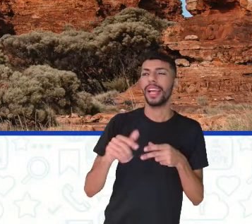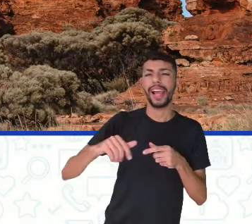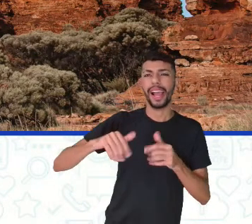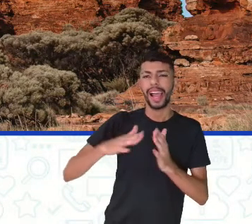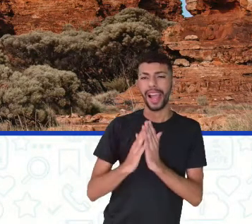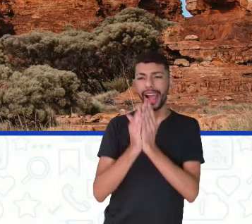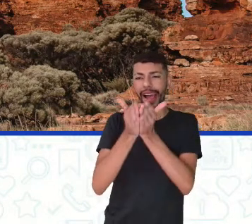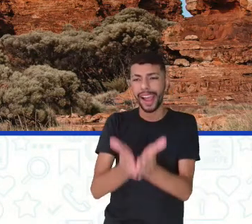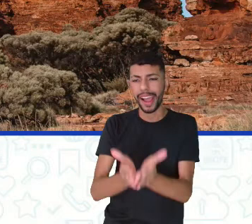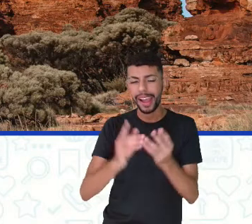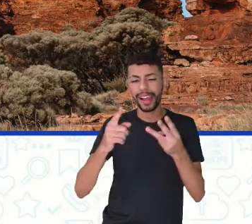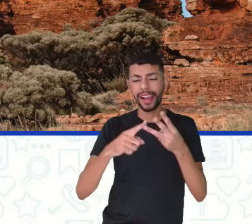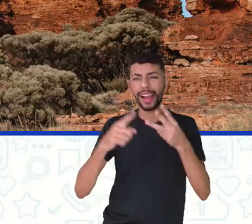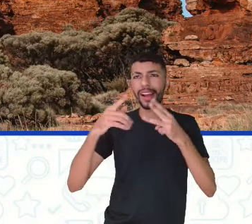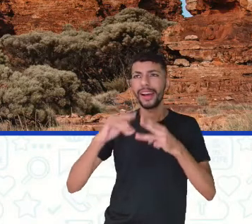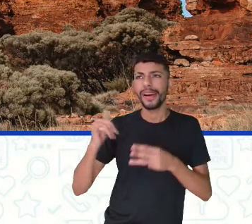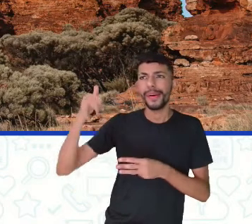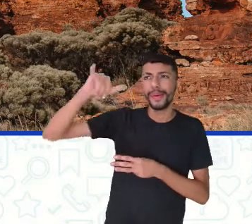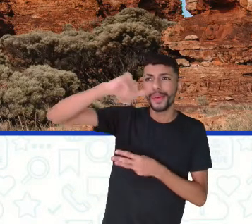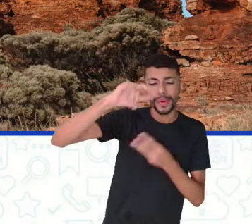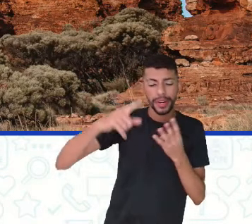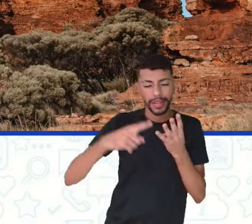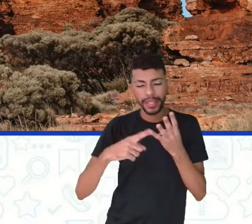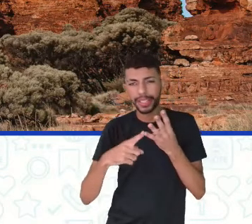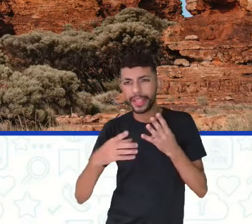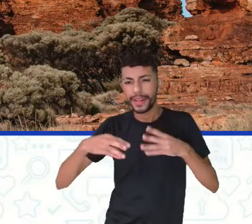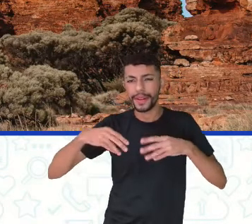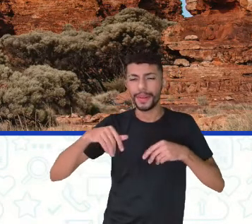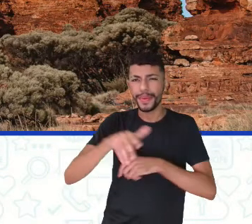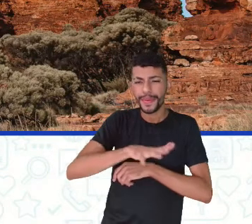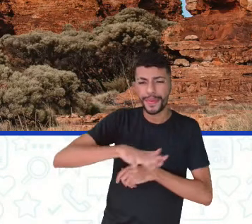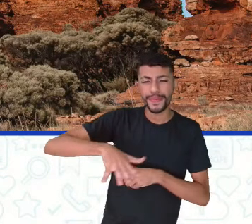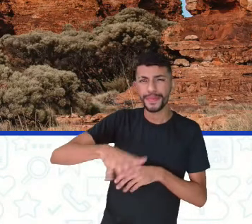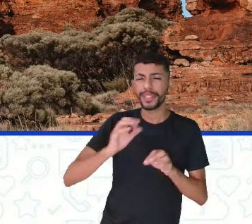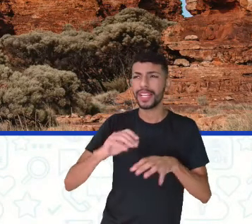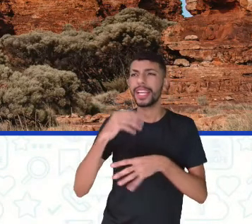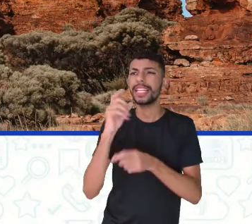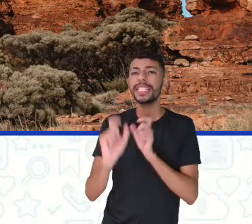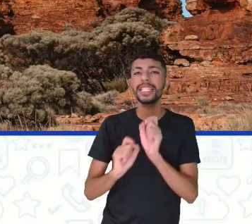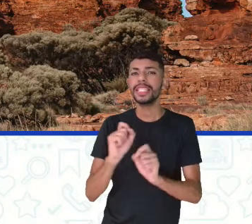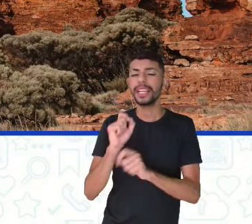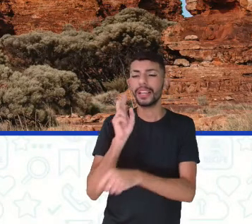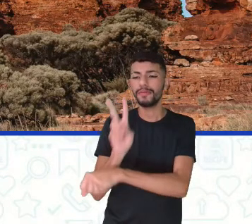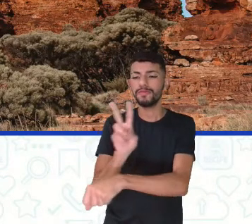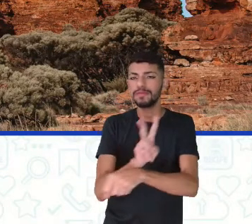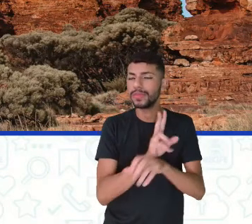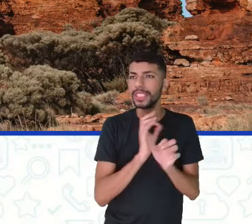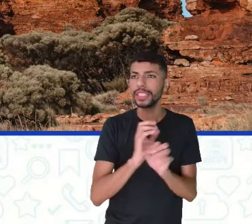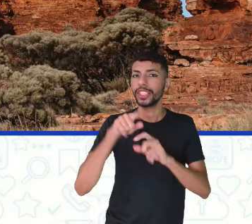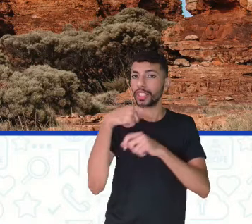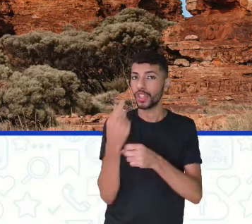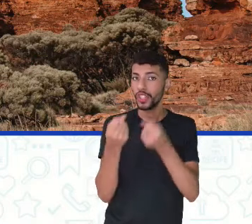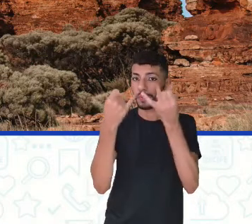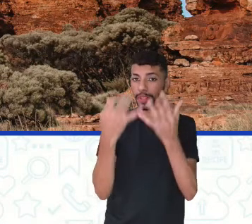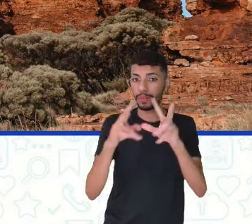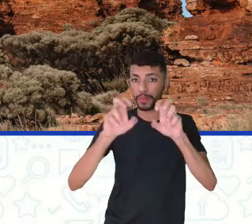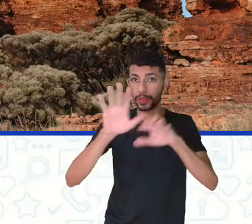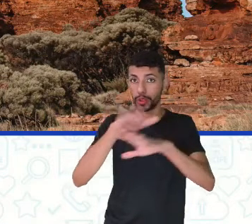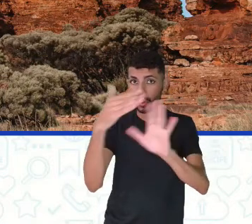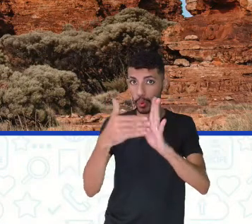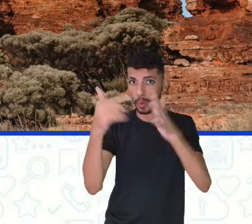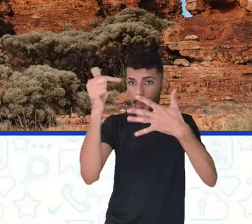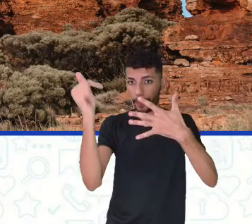aéreo, território terrestre, quem é que tomava conta desses territórios. Falamos aqui de toda essa formatação do nosso